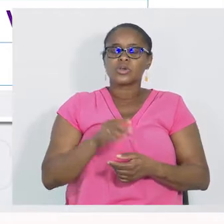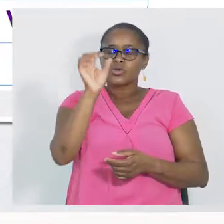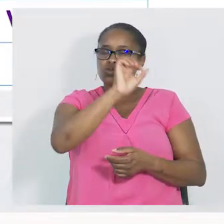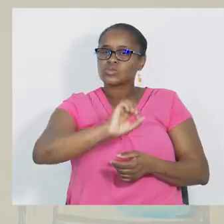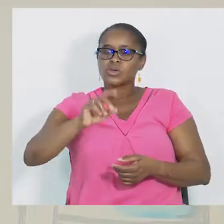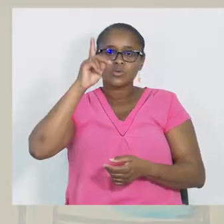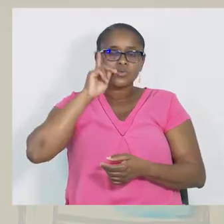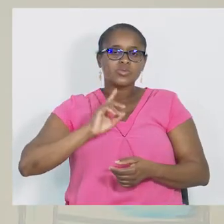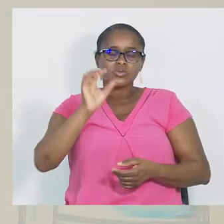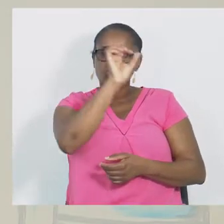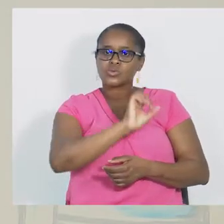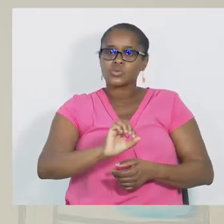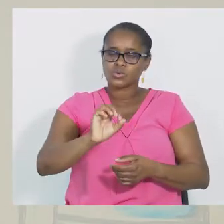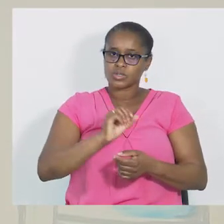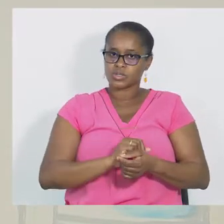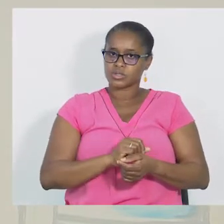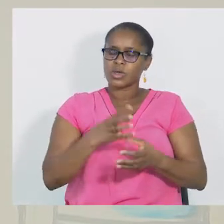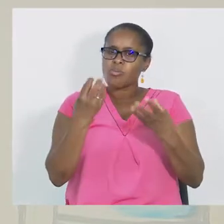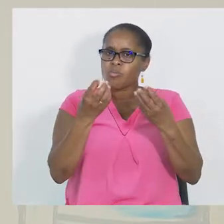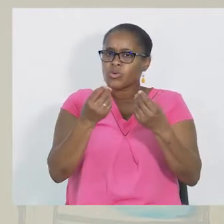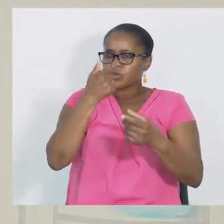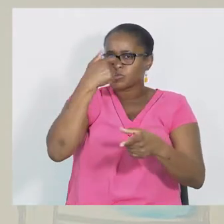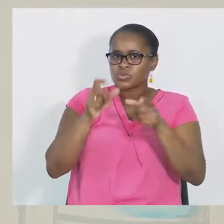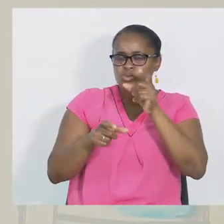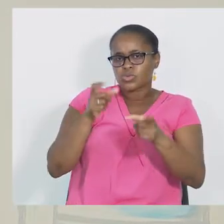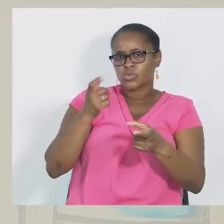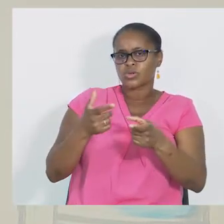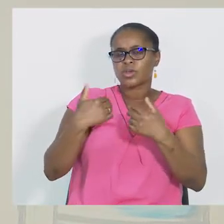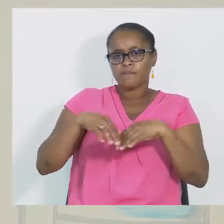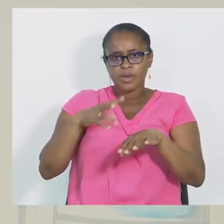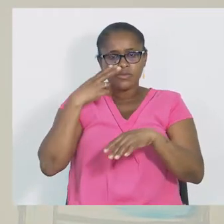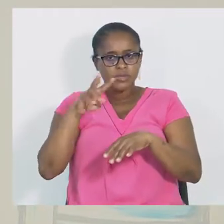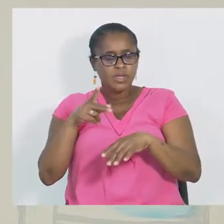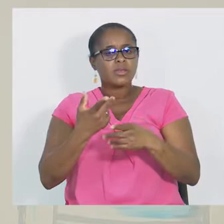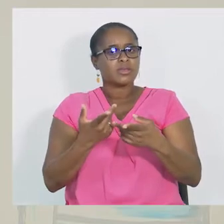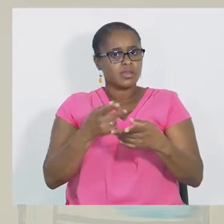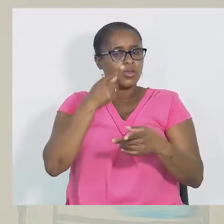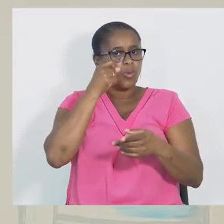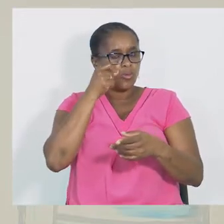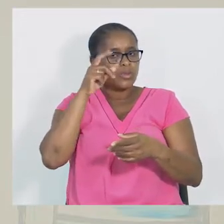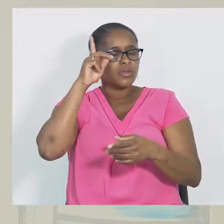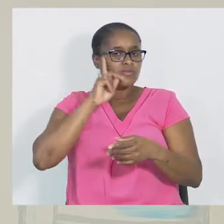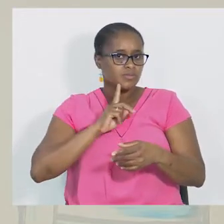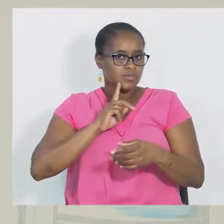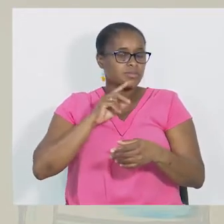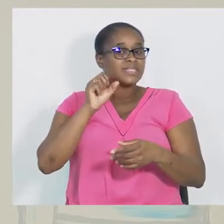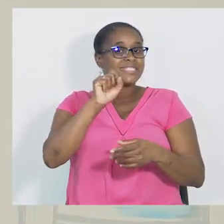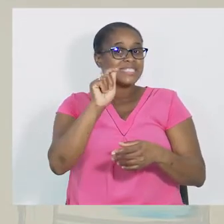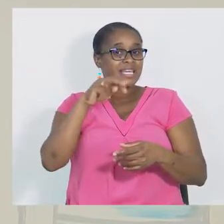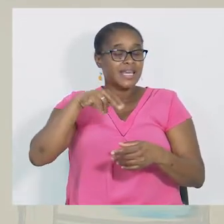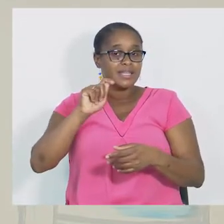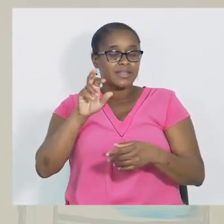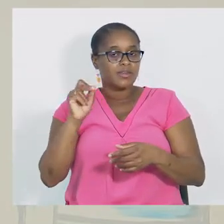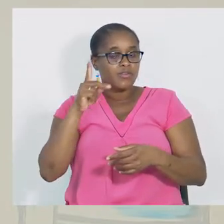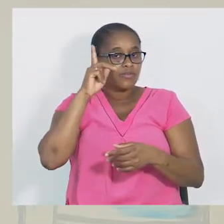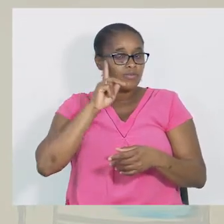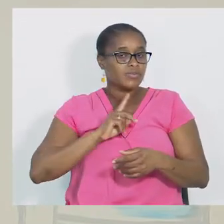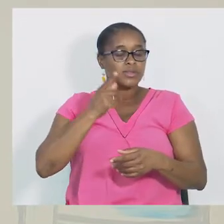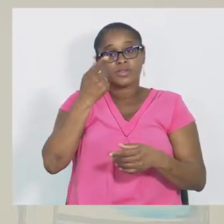quadro. Observem o quadro dos determinantes possessivos. Reparem que nós, deste lado, nós temos todos os